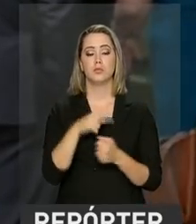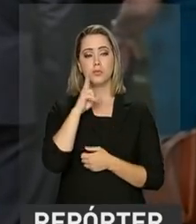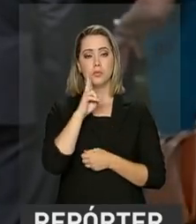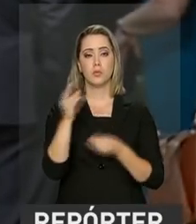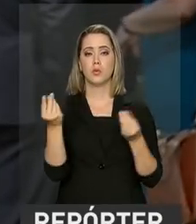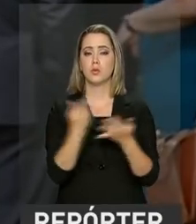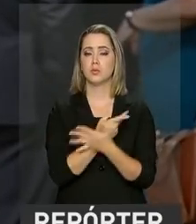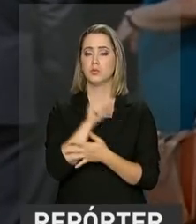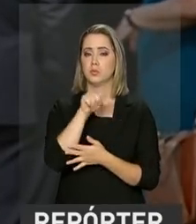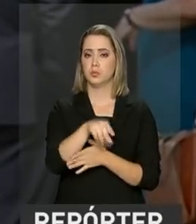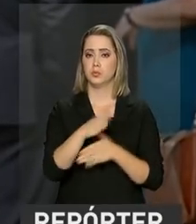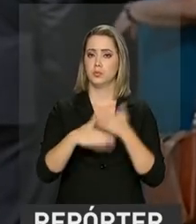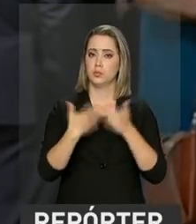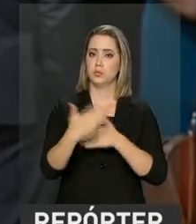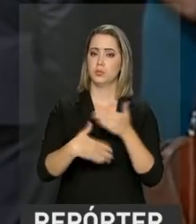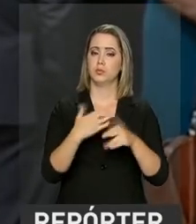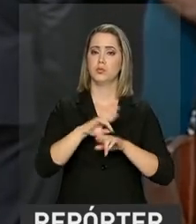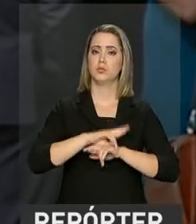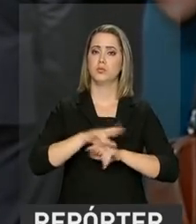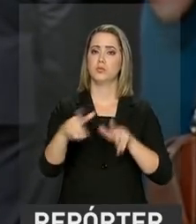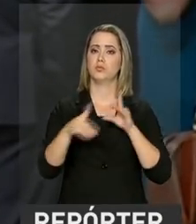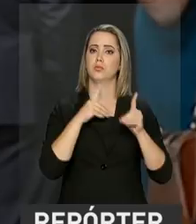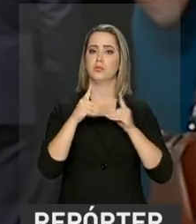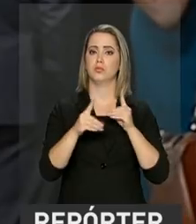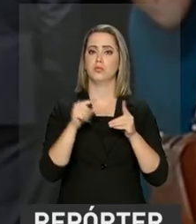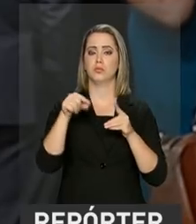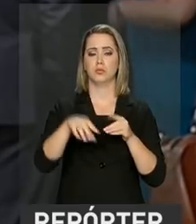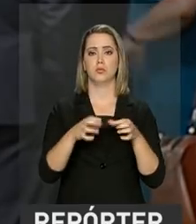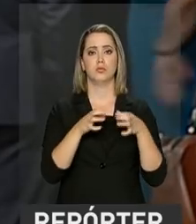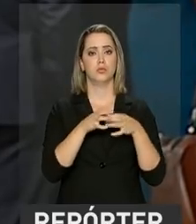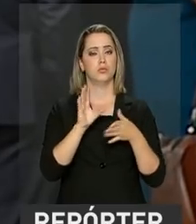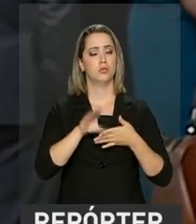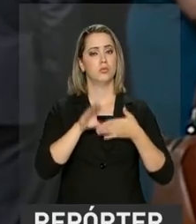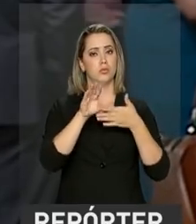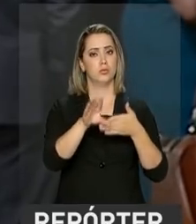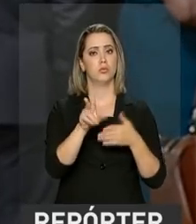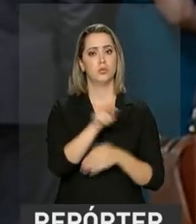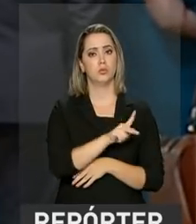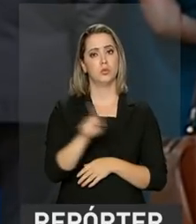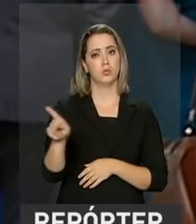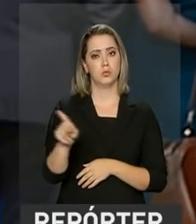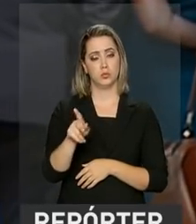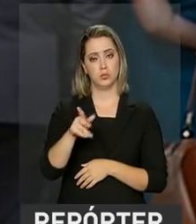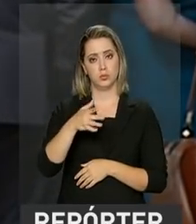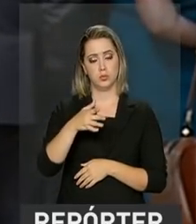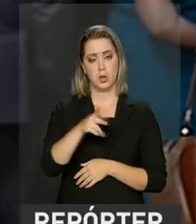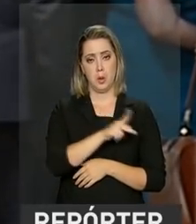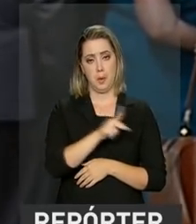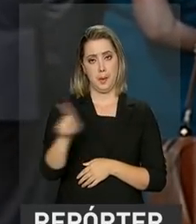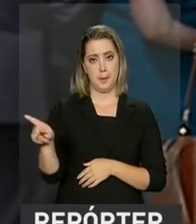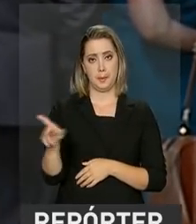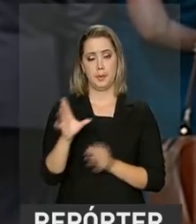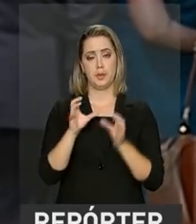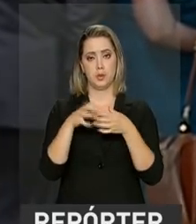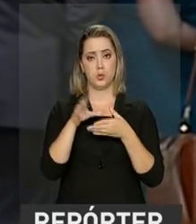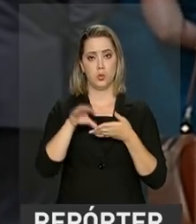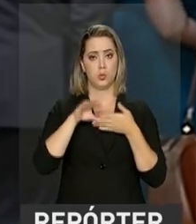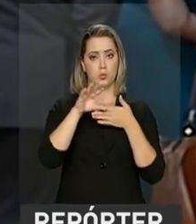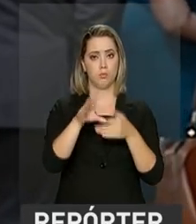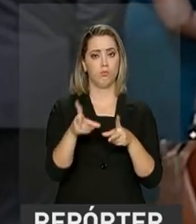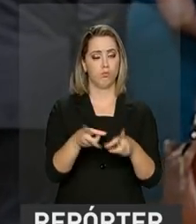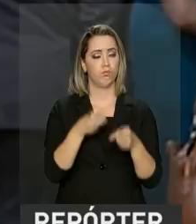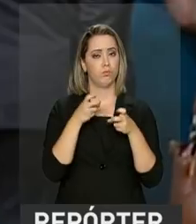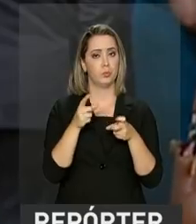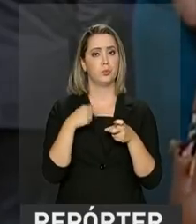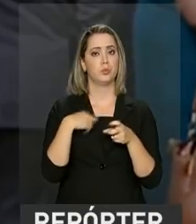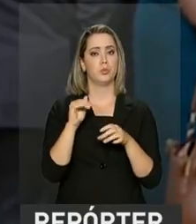como é que vai ser a condução dos debates aqui na comissão. O presidente da comissão, deputado Carlos Marum, manteve a expectativa